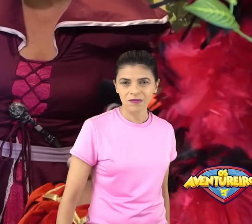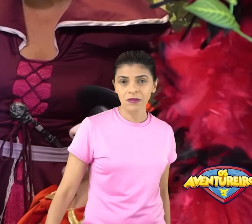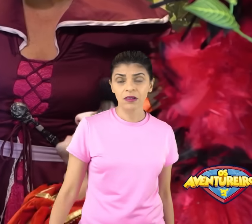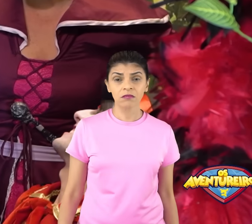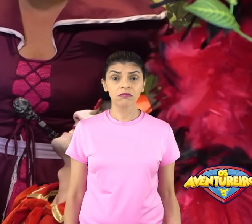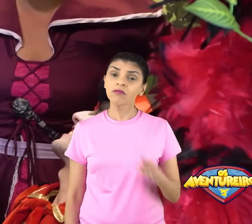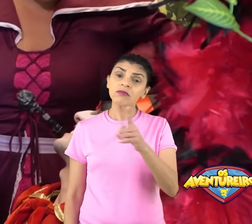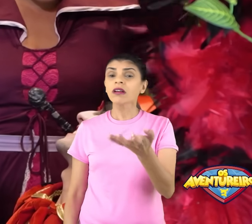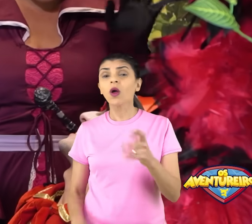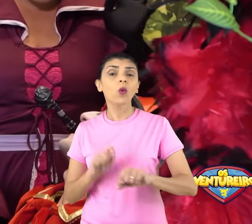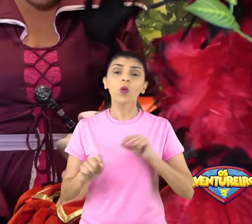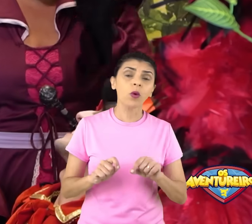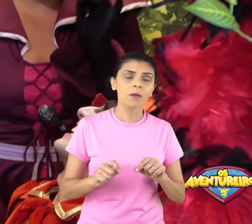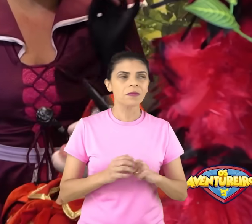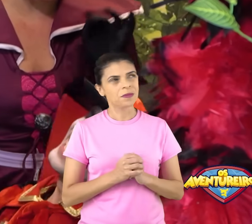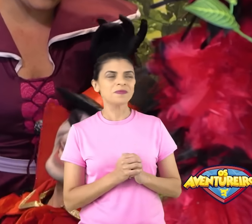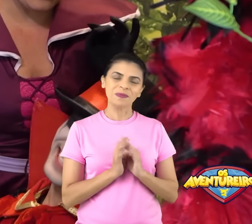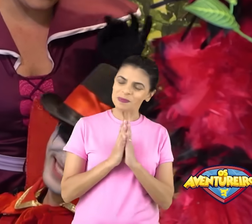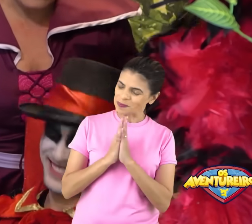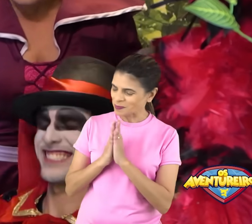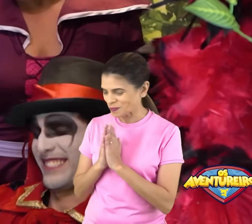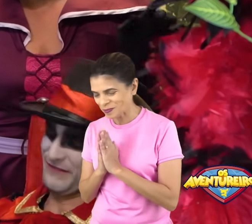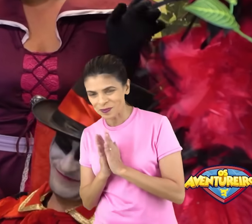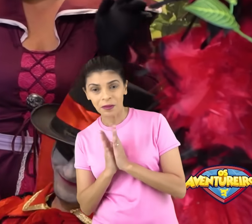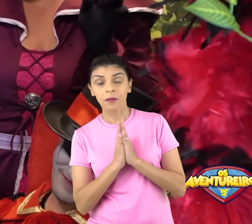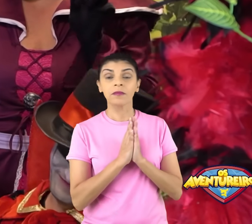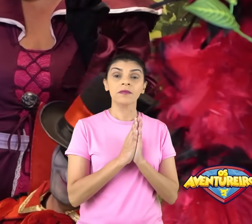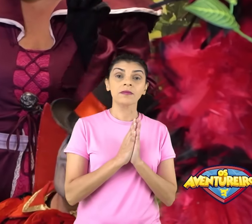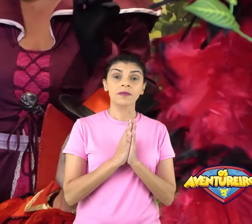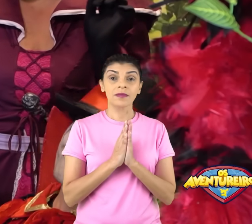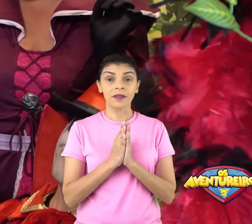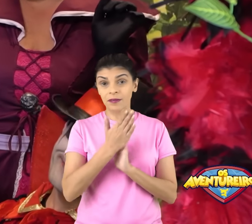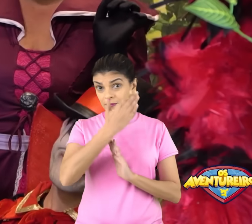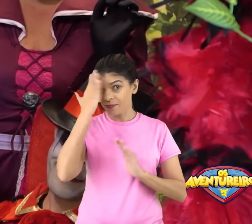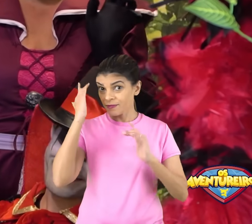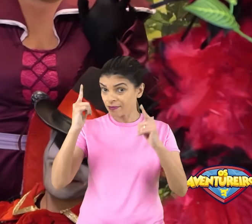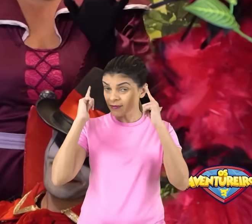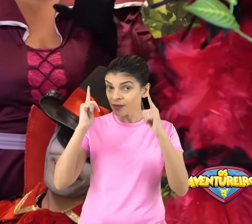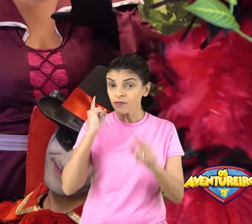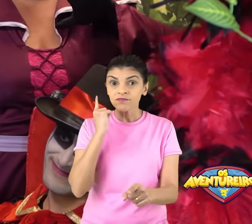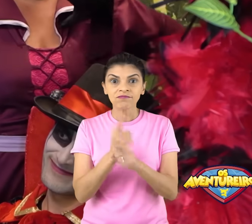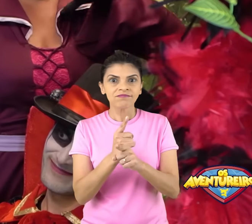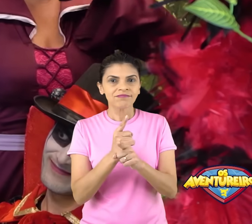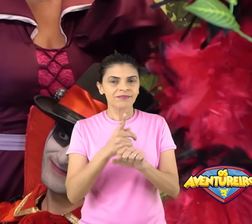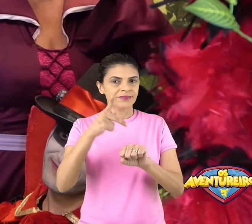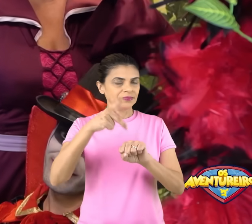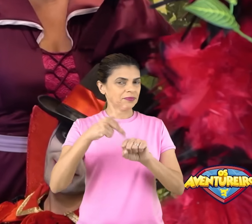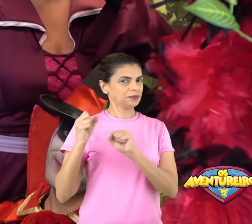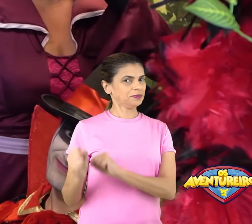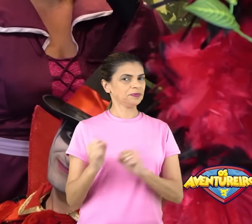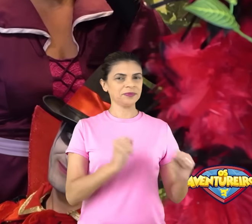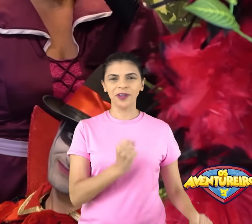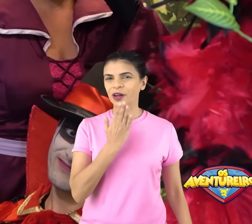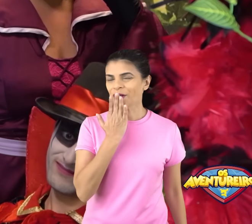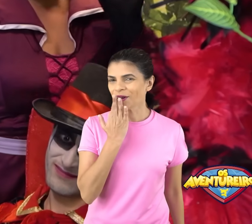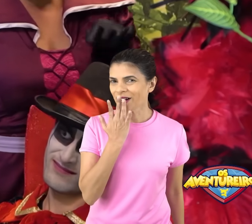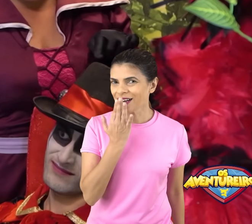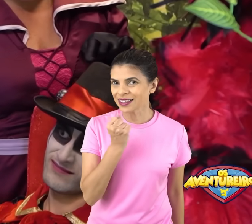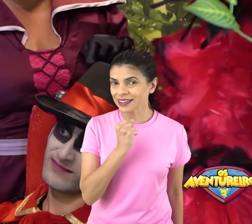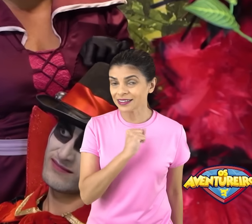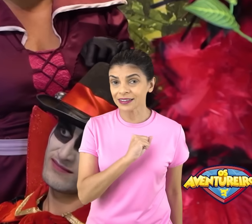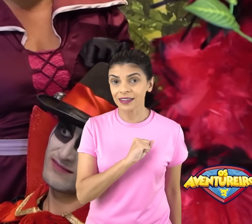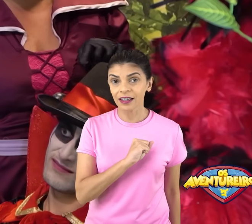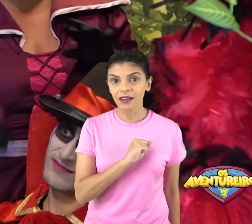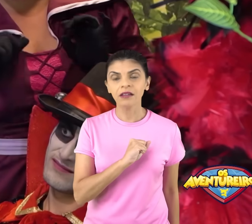E o que você quer? Ah, sim, sim, sim. Os aventureiros encontraram a Pedra do Poder Colorida.